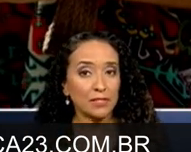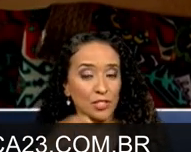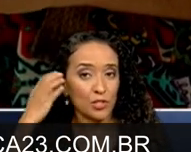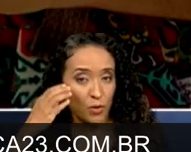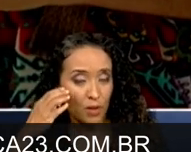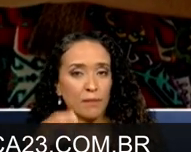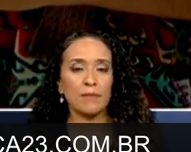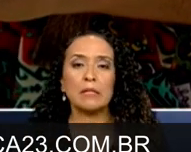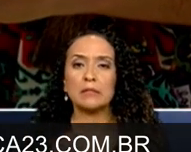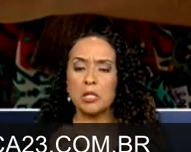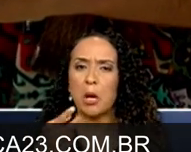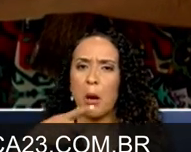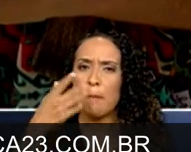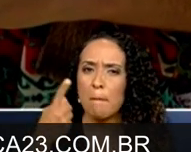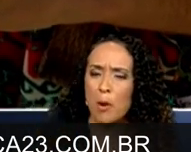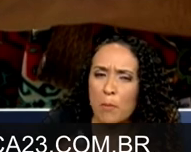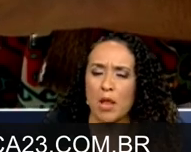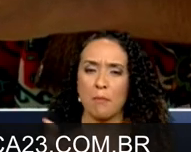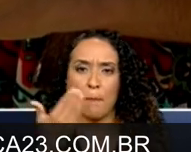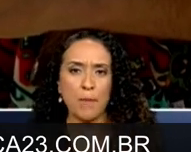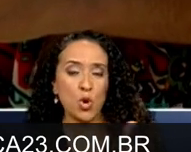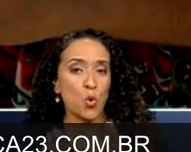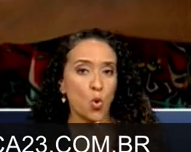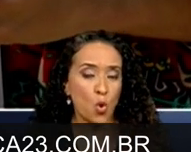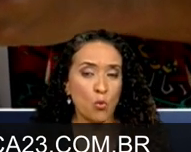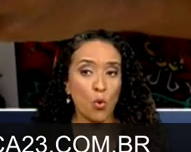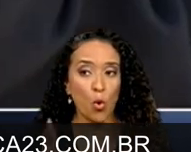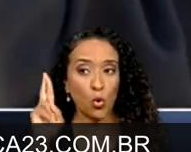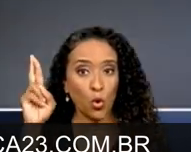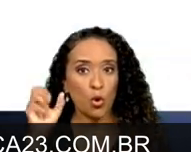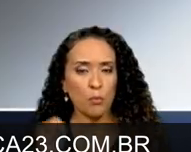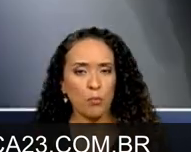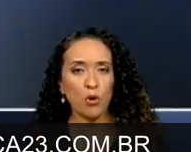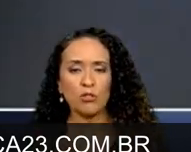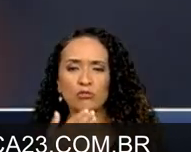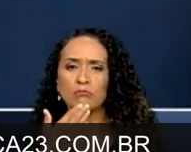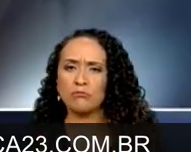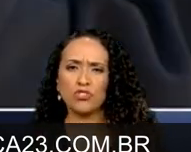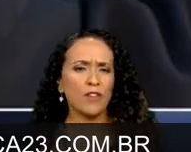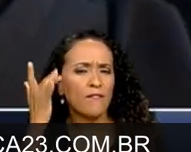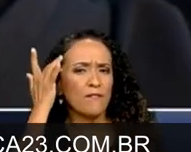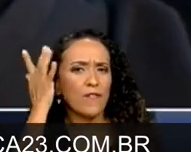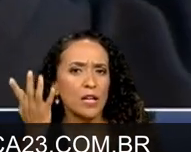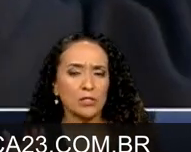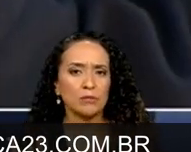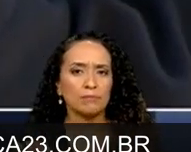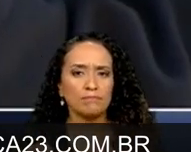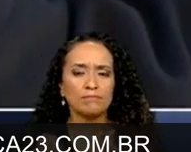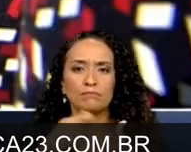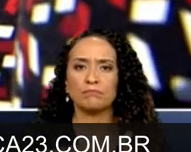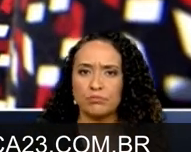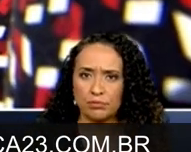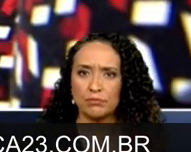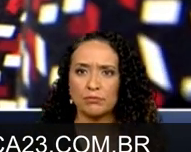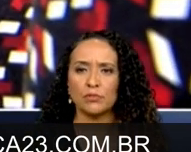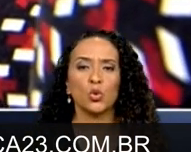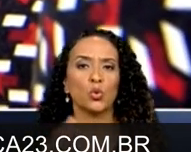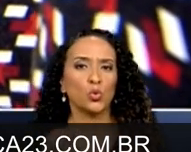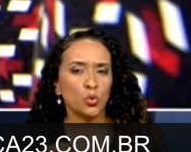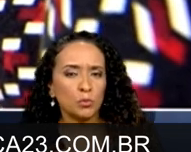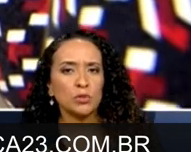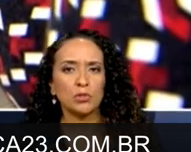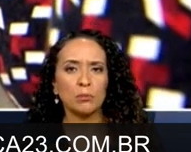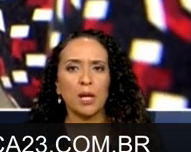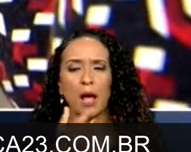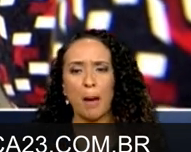Em caso de problemas como perda ou roubo, o dono pode pedir facilmente o bloqueio da linha telefônica e também dos